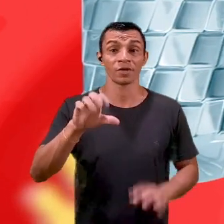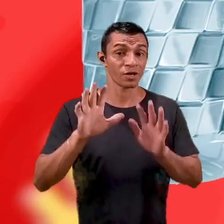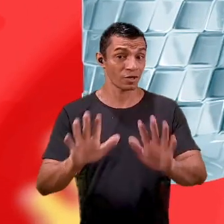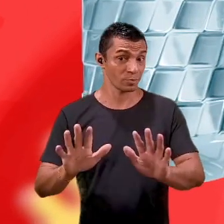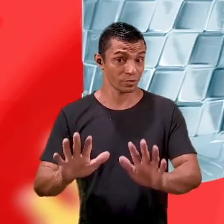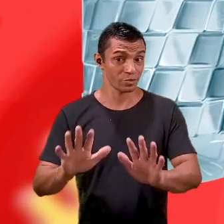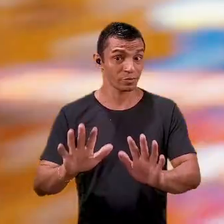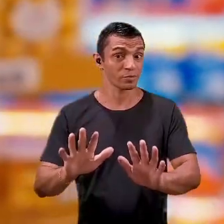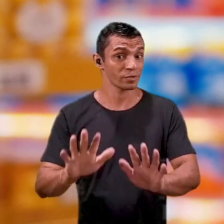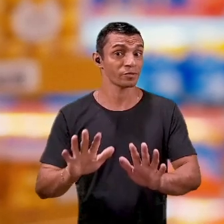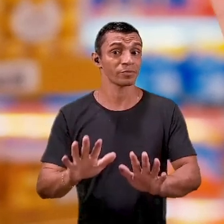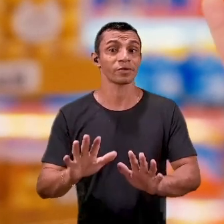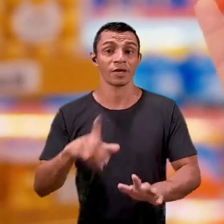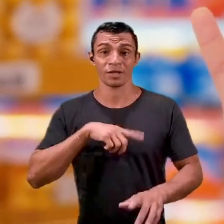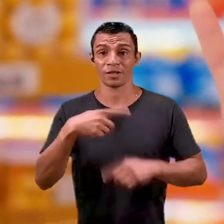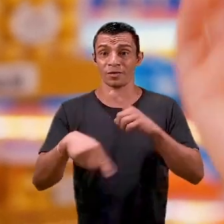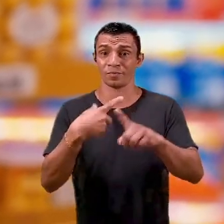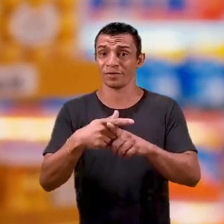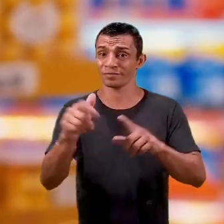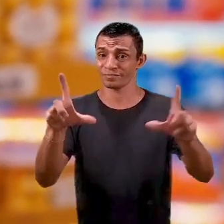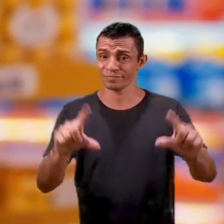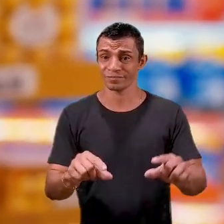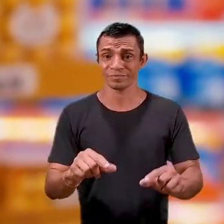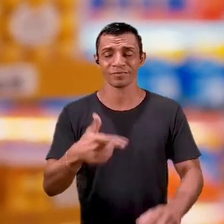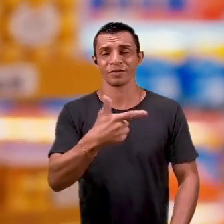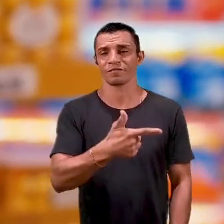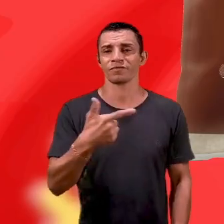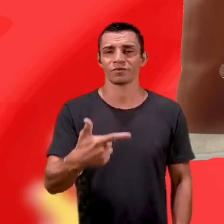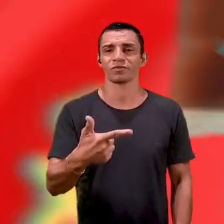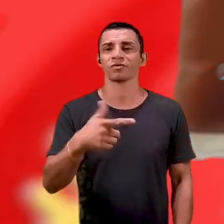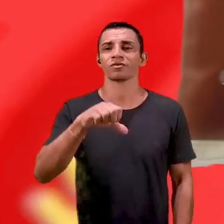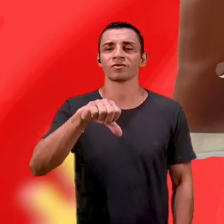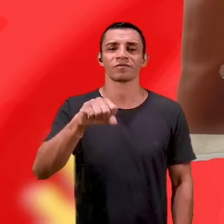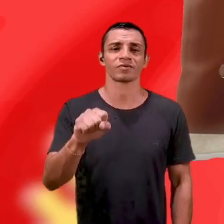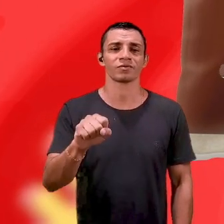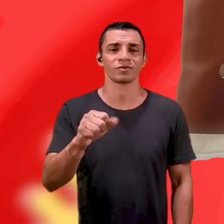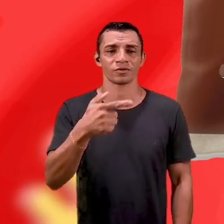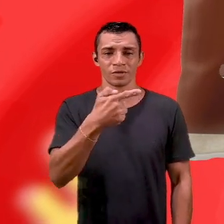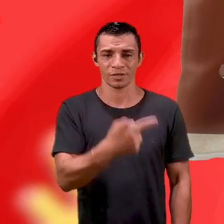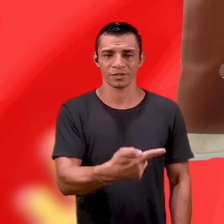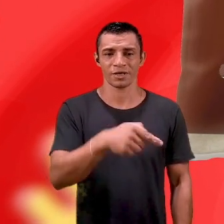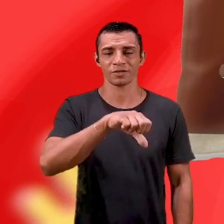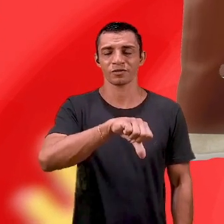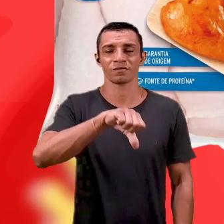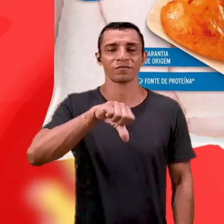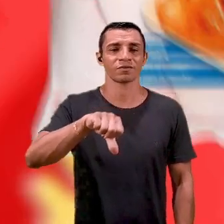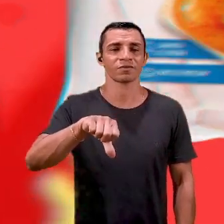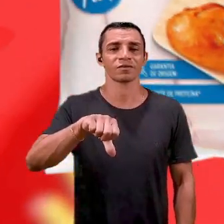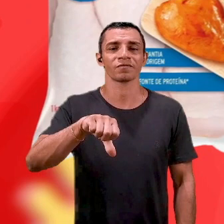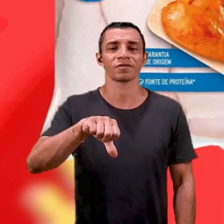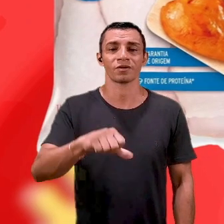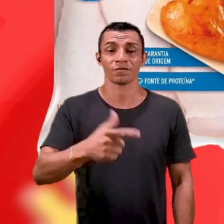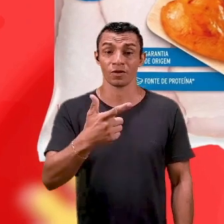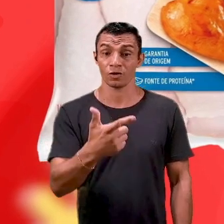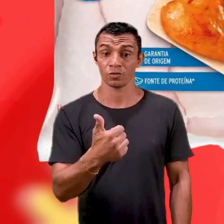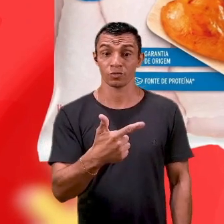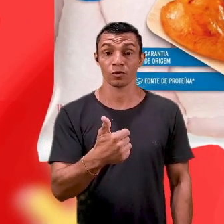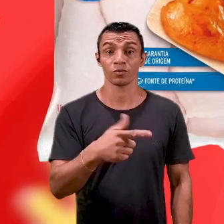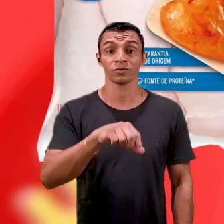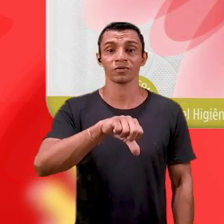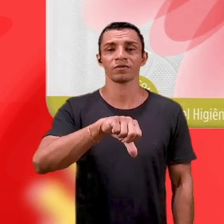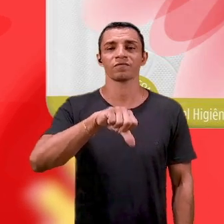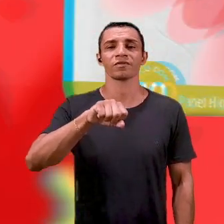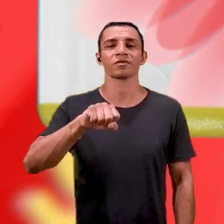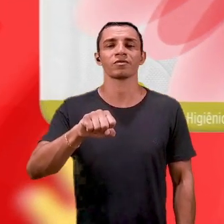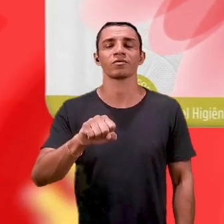ODD, R$1,79. Calma aí, que tem mais ofertas. Arroz e um mingote, R$22,98 no app. Coxa de frango Seara, R$7,99